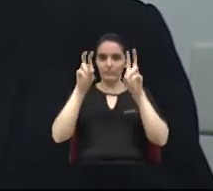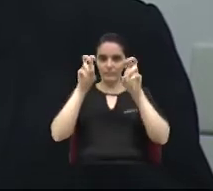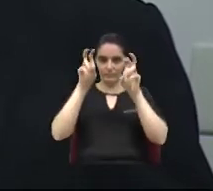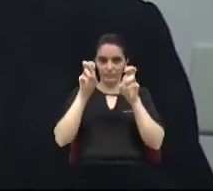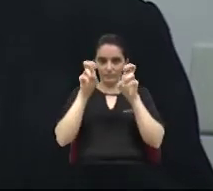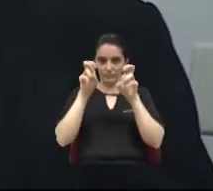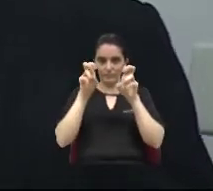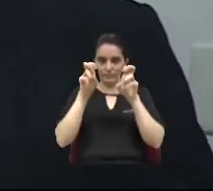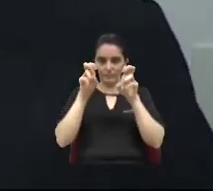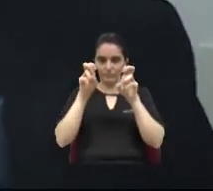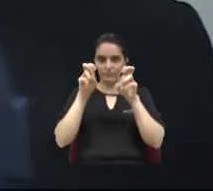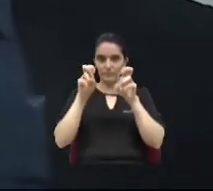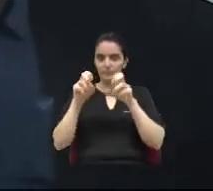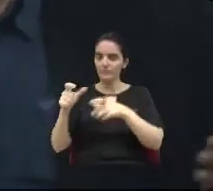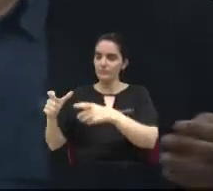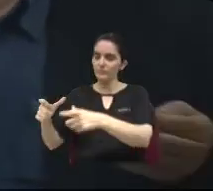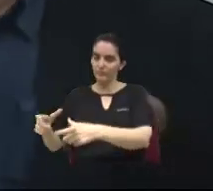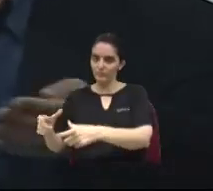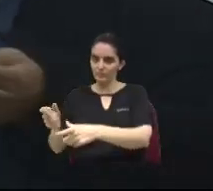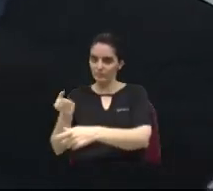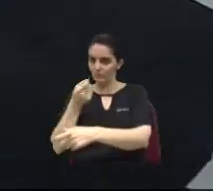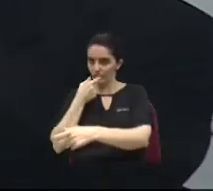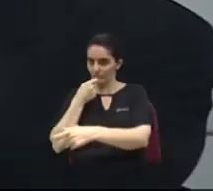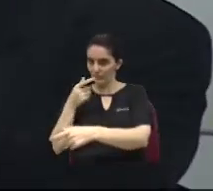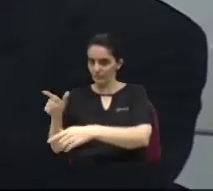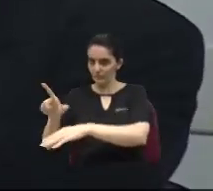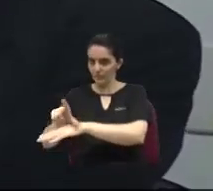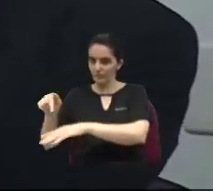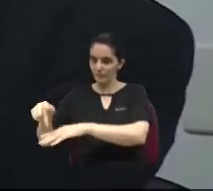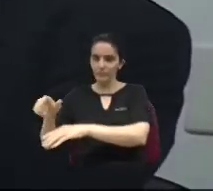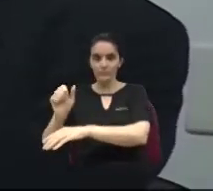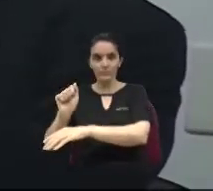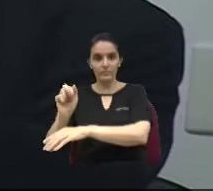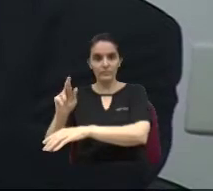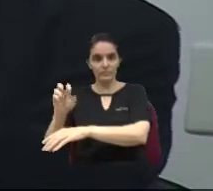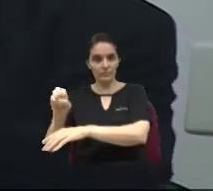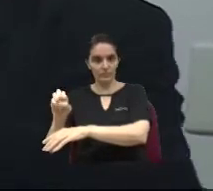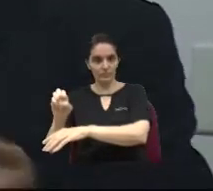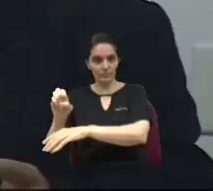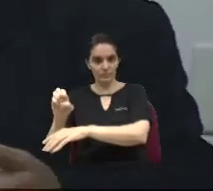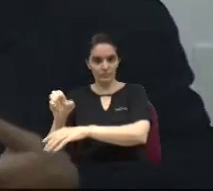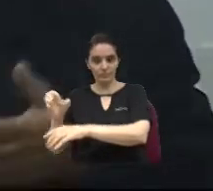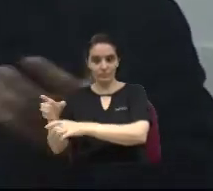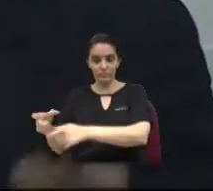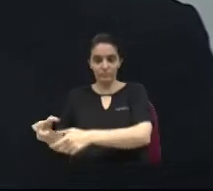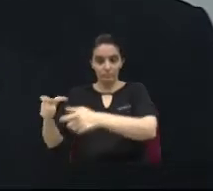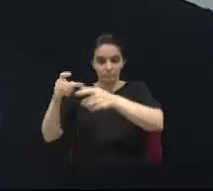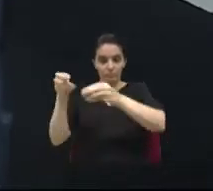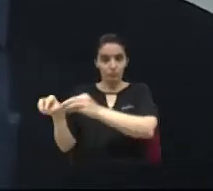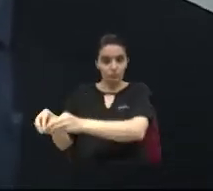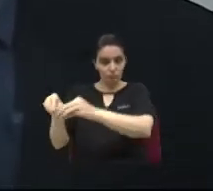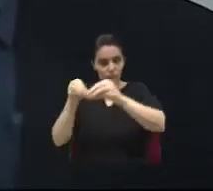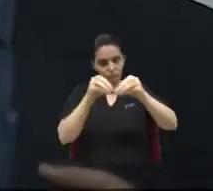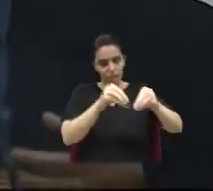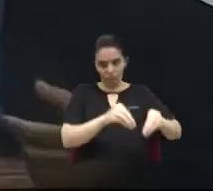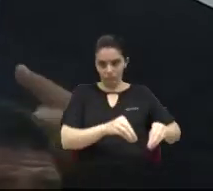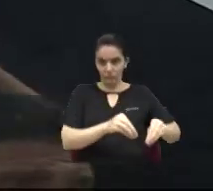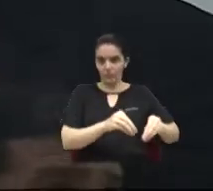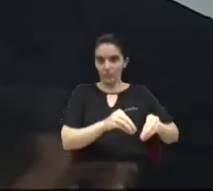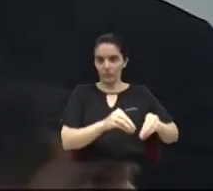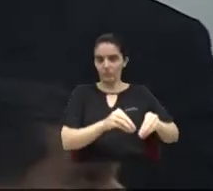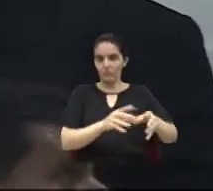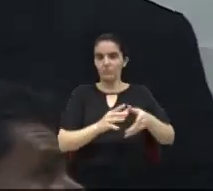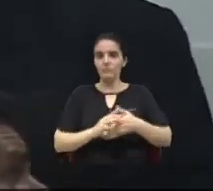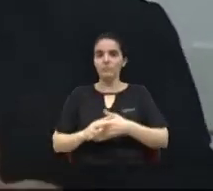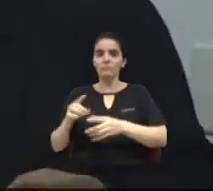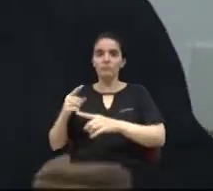da transferência do endereço do ARI para um local onde está gerando muita polêmica, onde